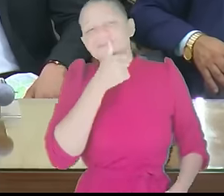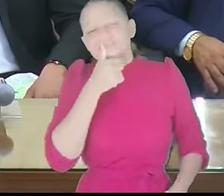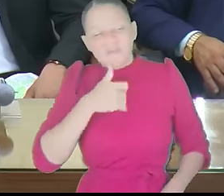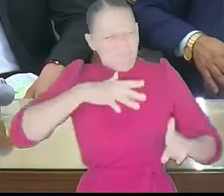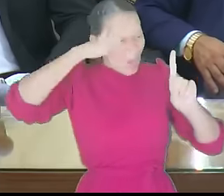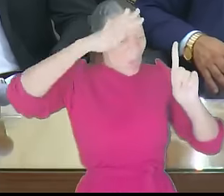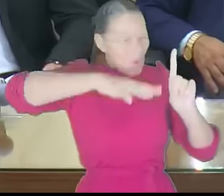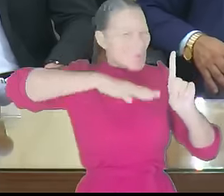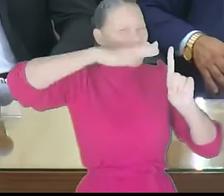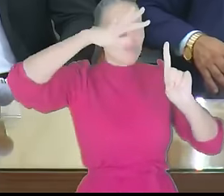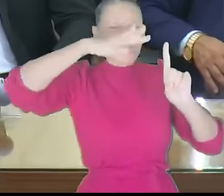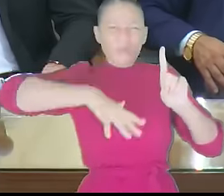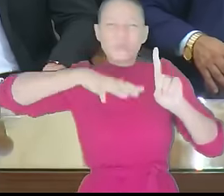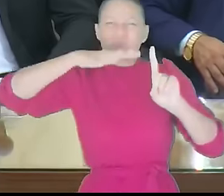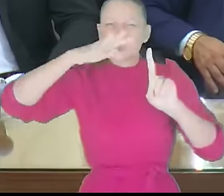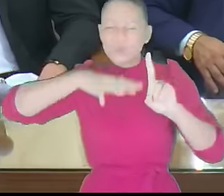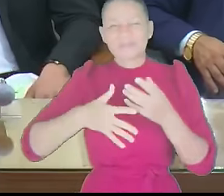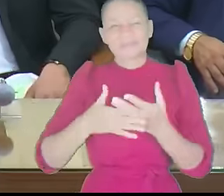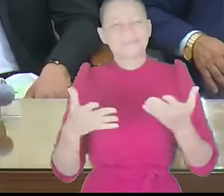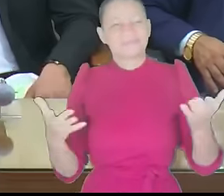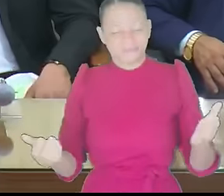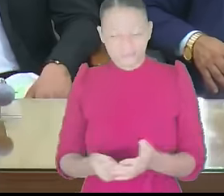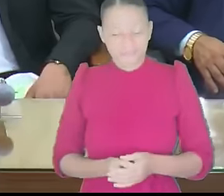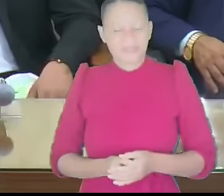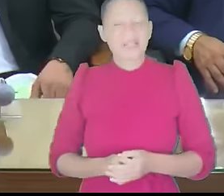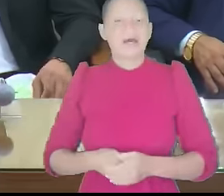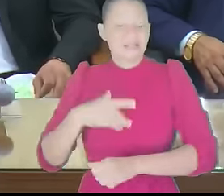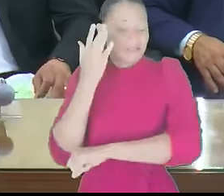idolatria. A Idade Média,